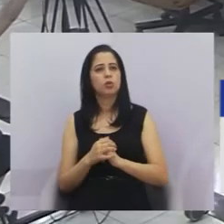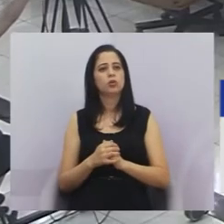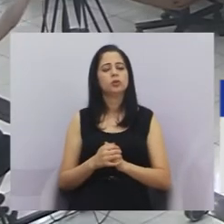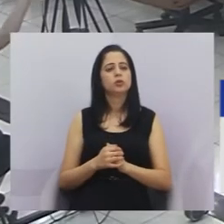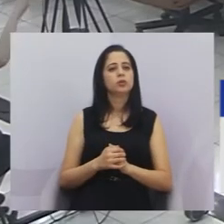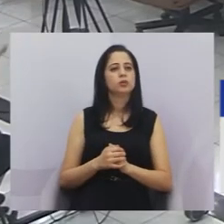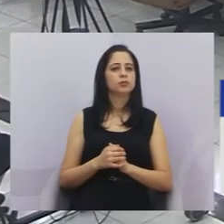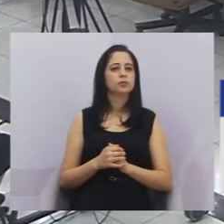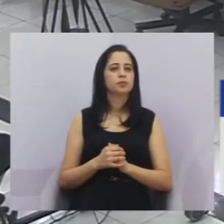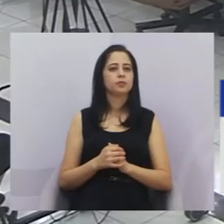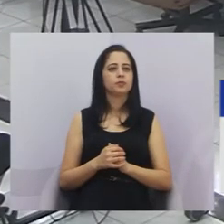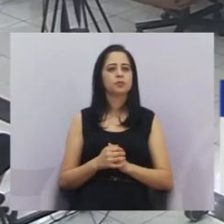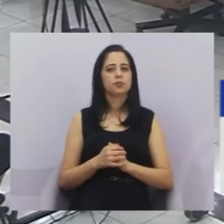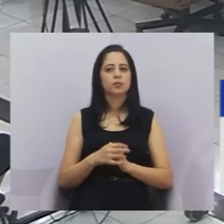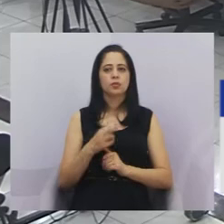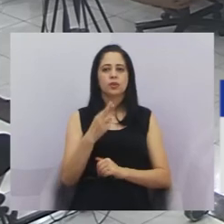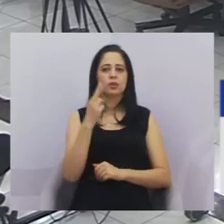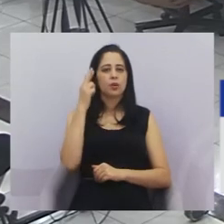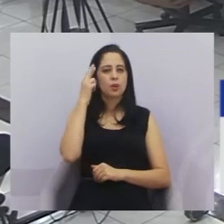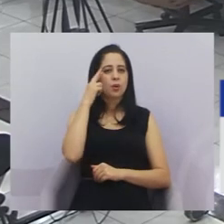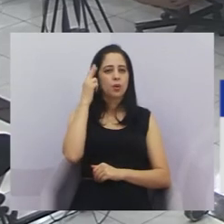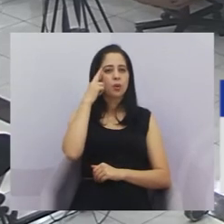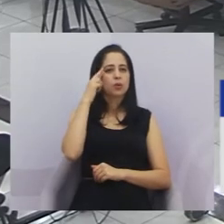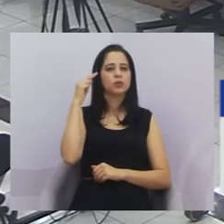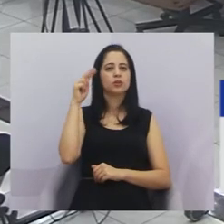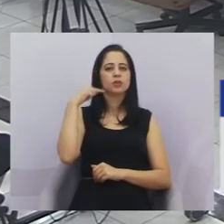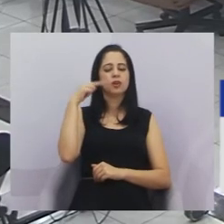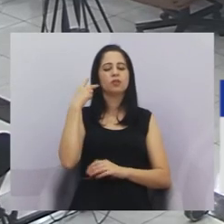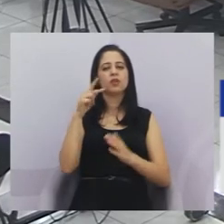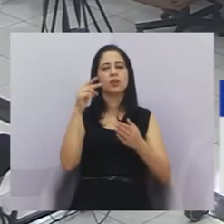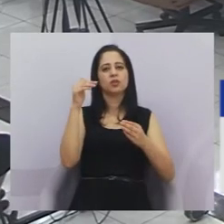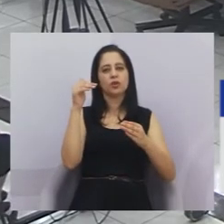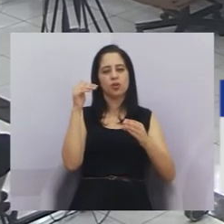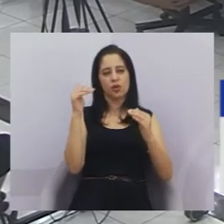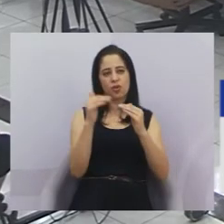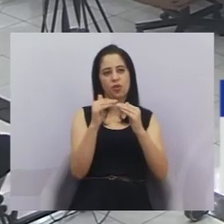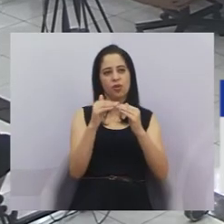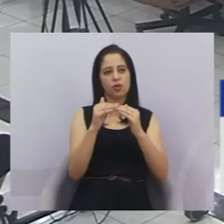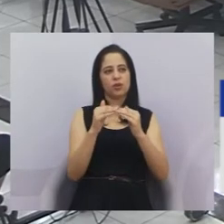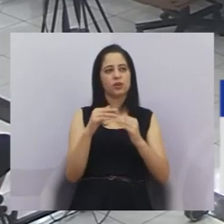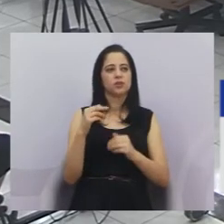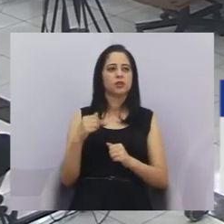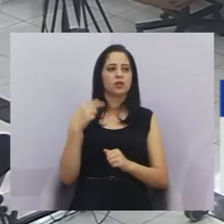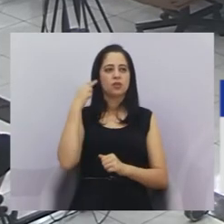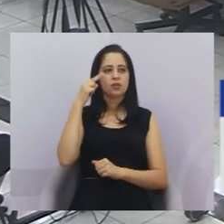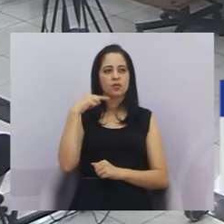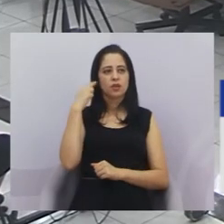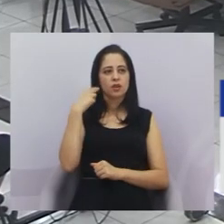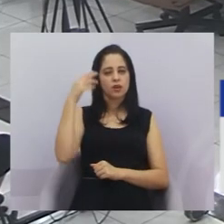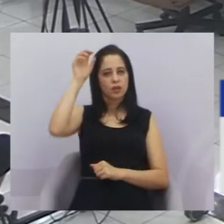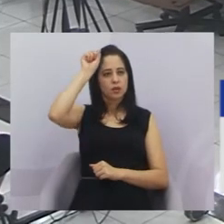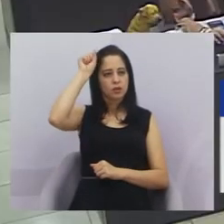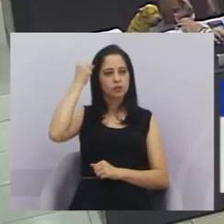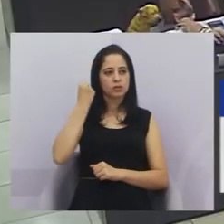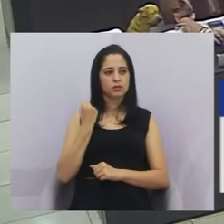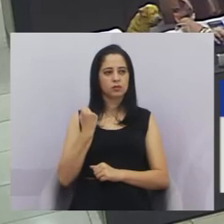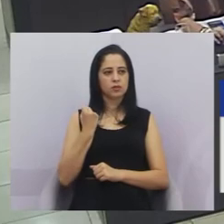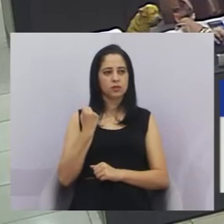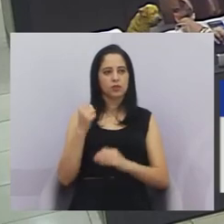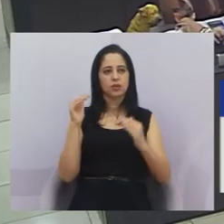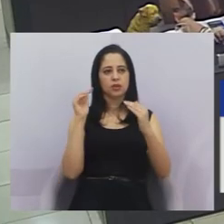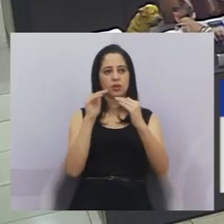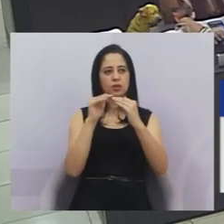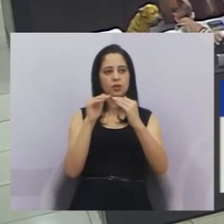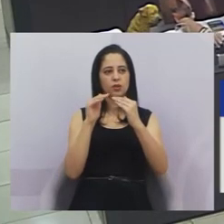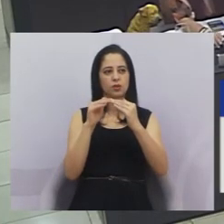Como vota o vereador Roninha? Favorável. Como vota a vereadora Sônia Patas Amizade?